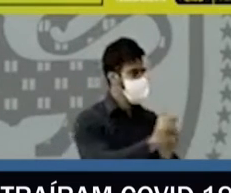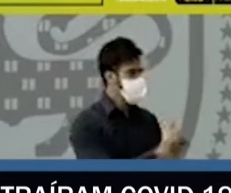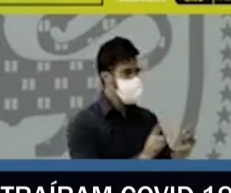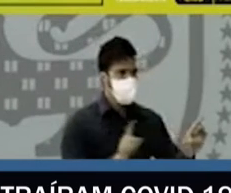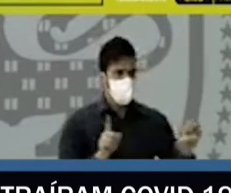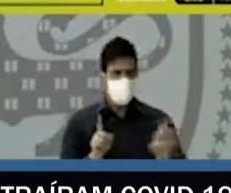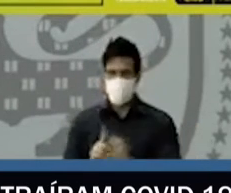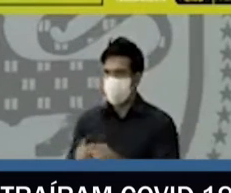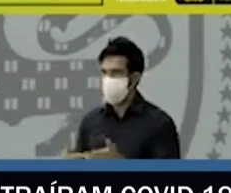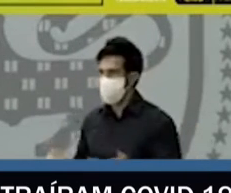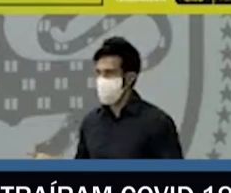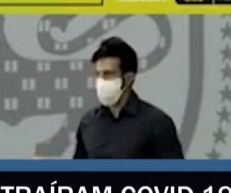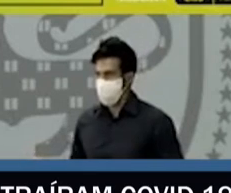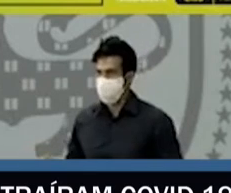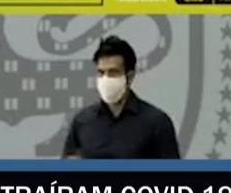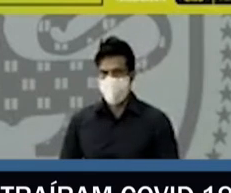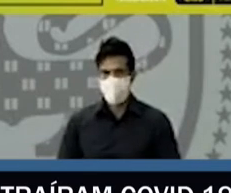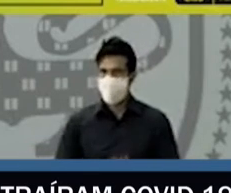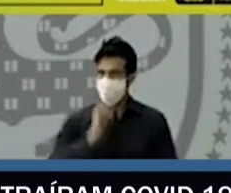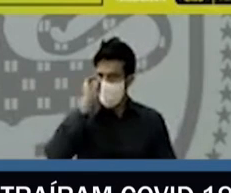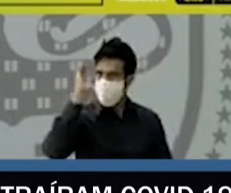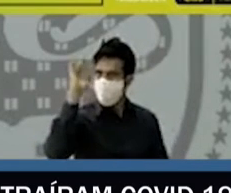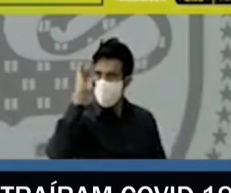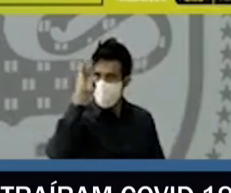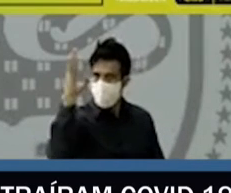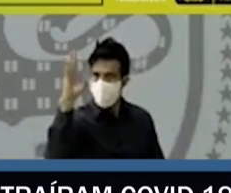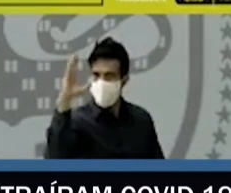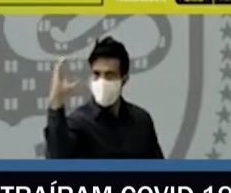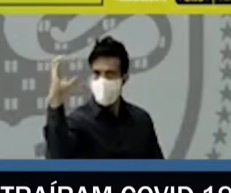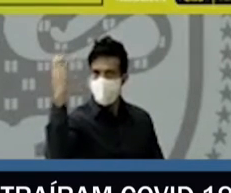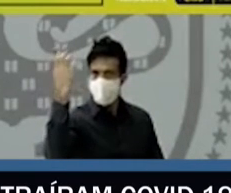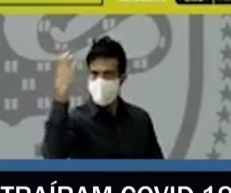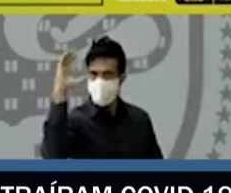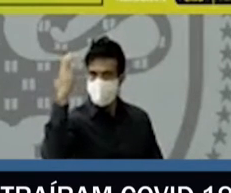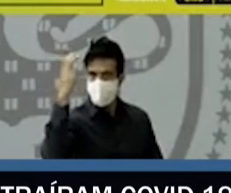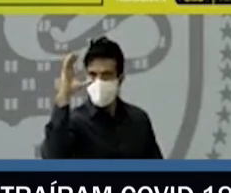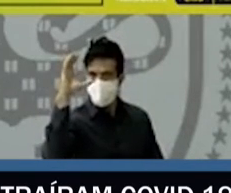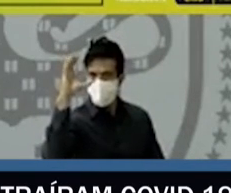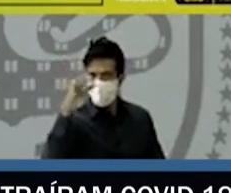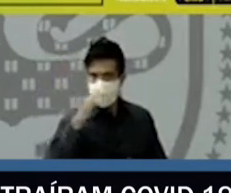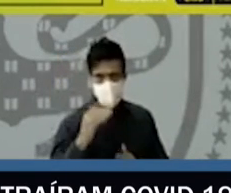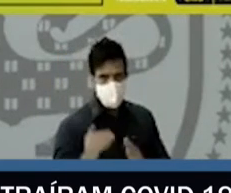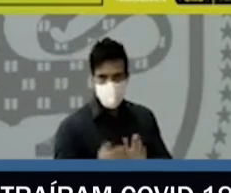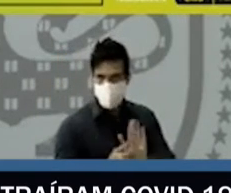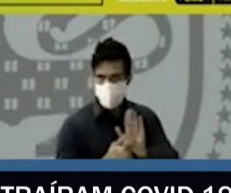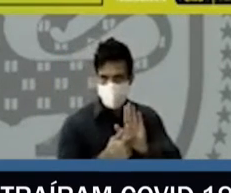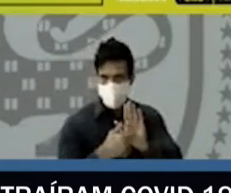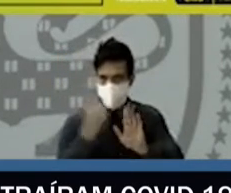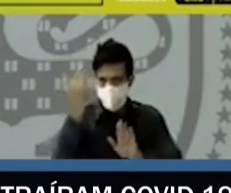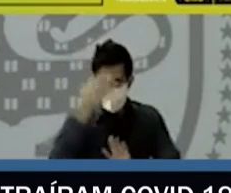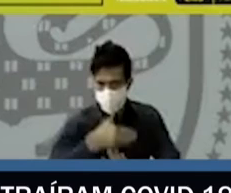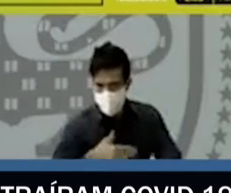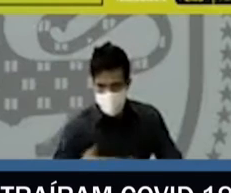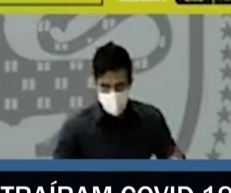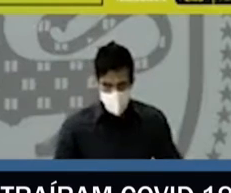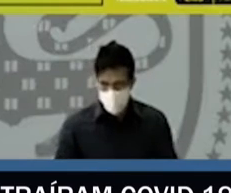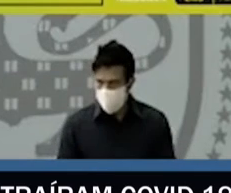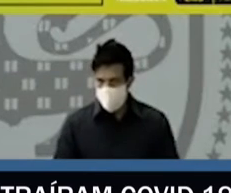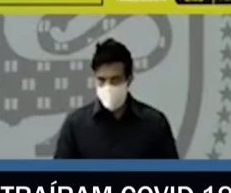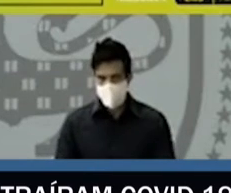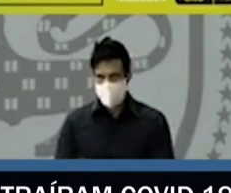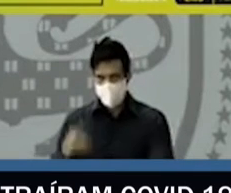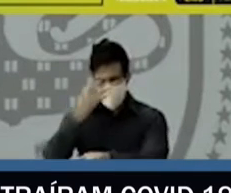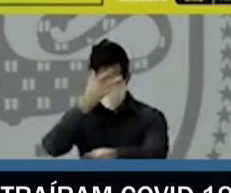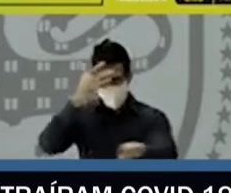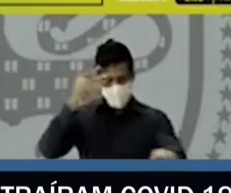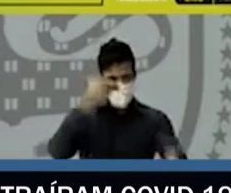mundo comprova, a evidência científica comprova. Então, só aquele que não quer